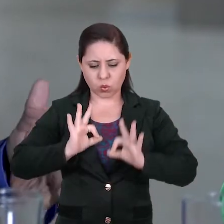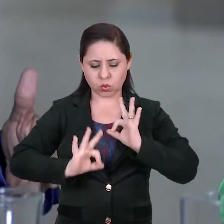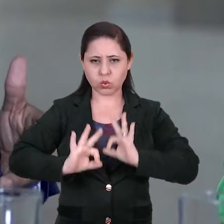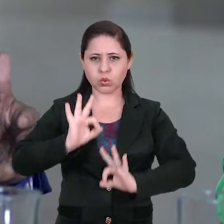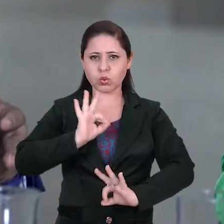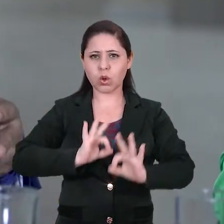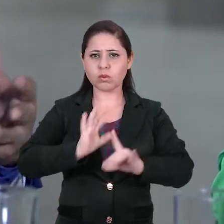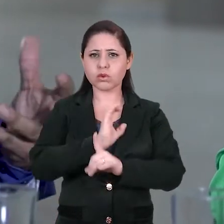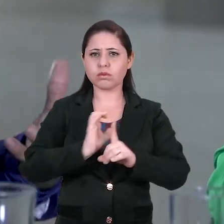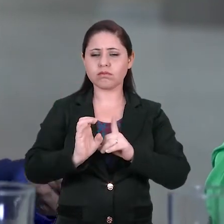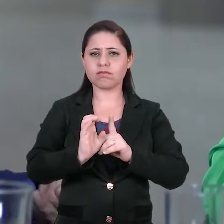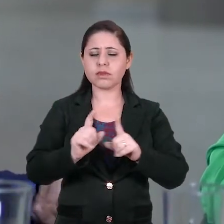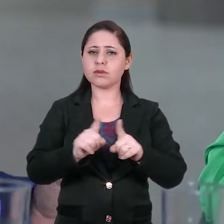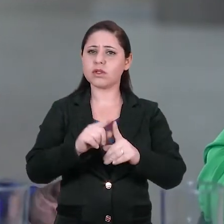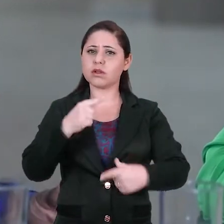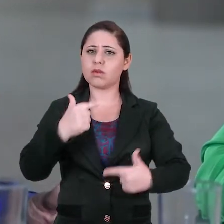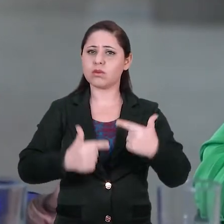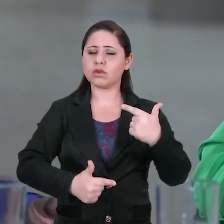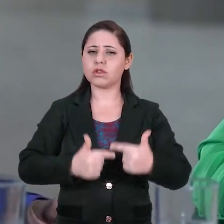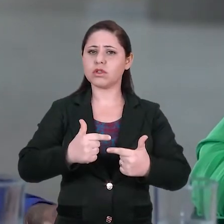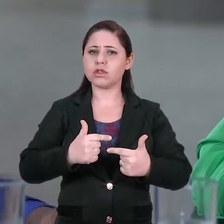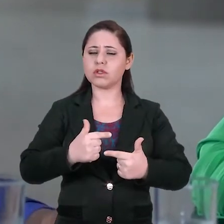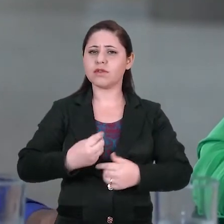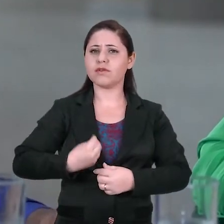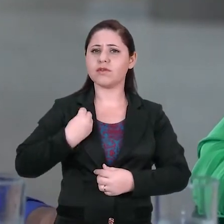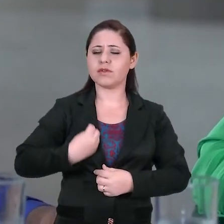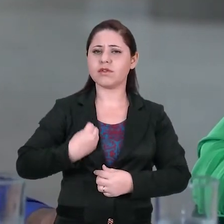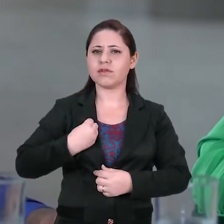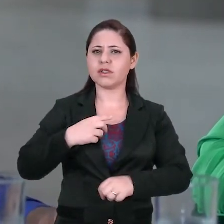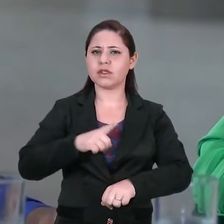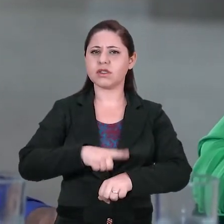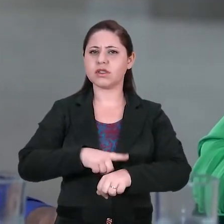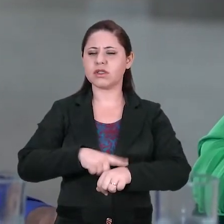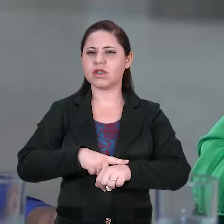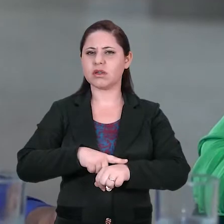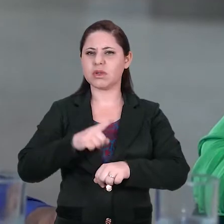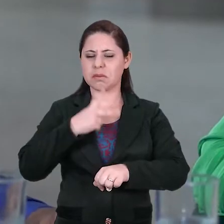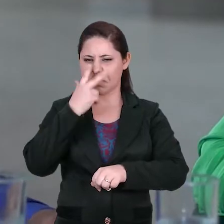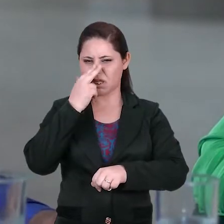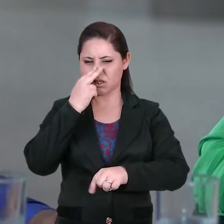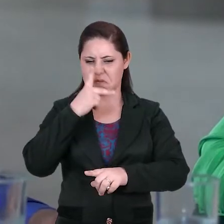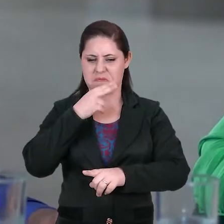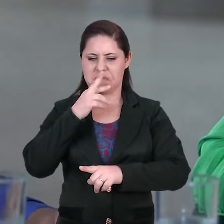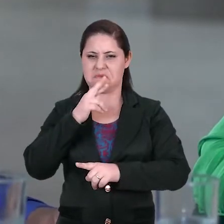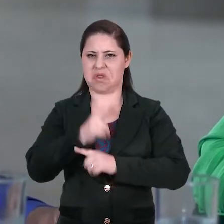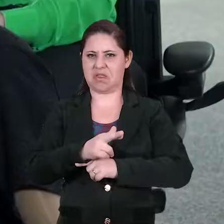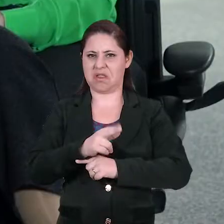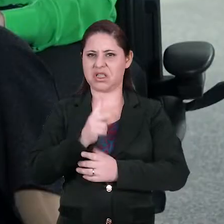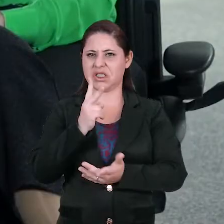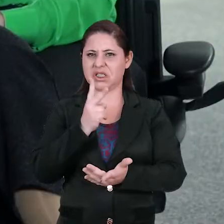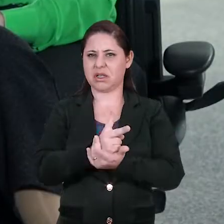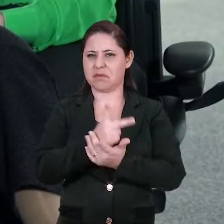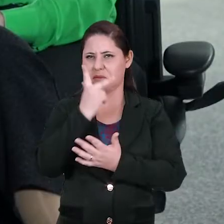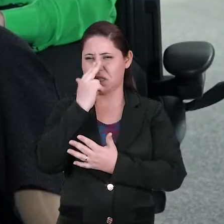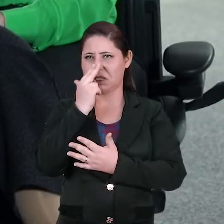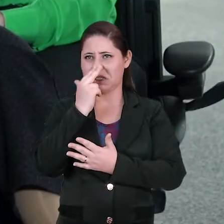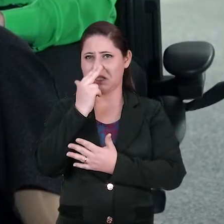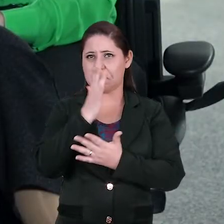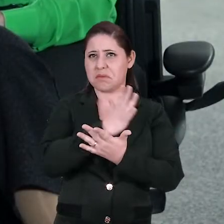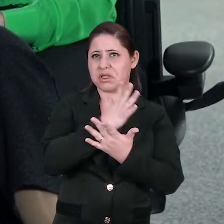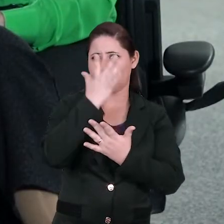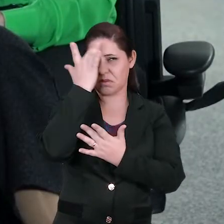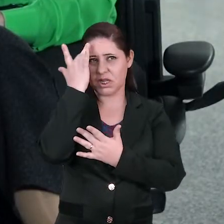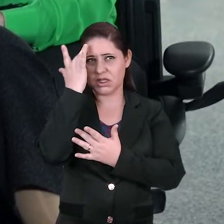comunidade, como na política. E a gente vive em épocas, digamos assim, que uma certa grosseria, muita gente chama isso de autenticidade, né? Eu chamo